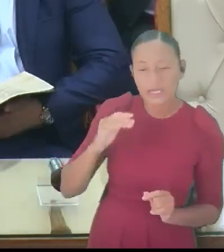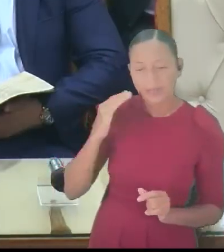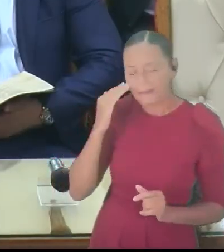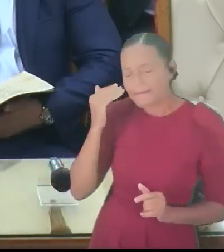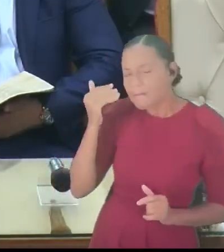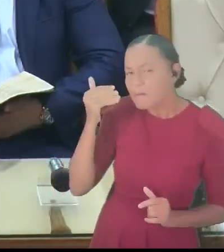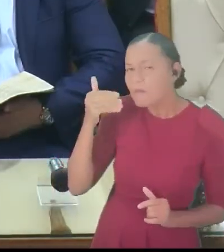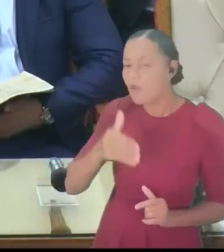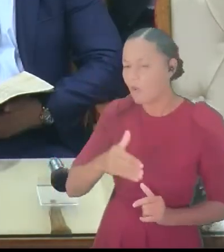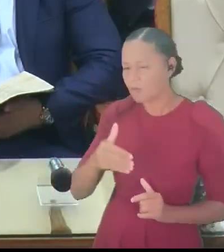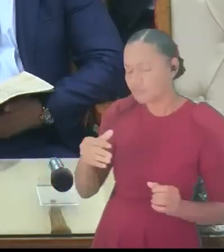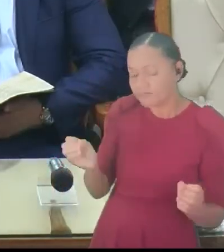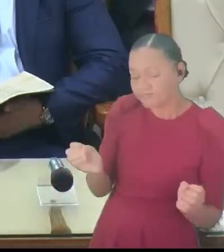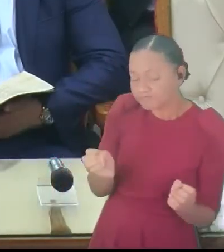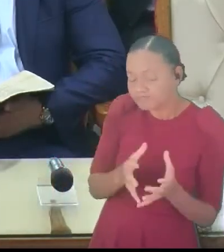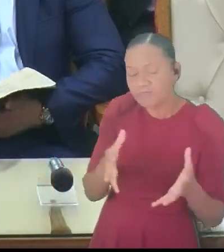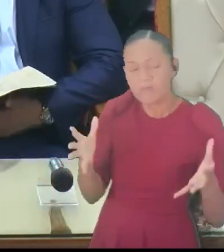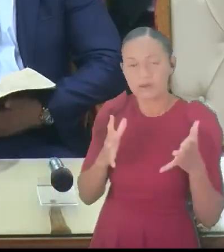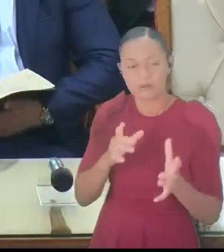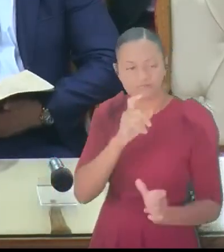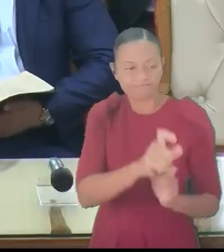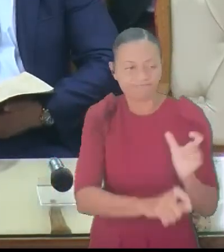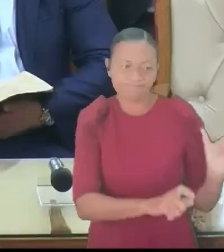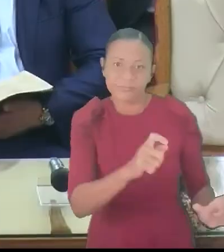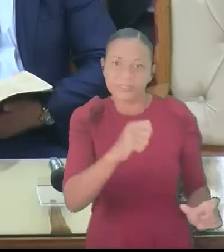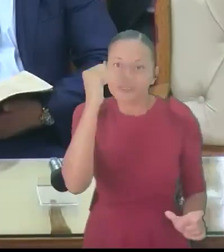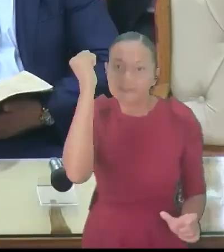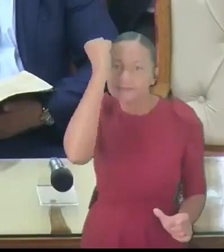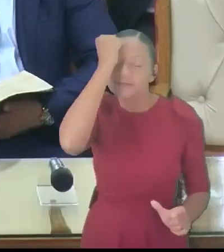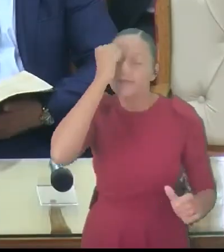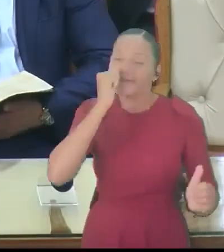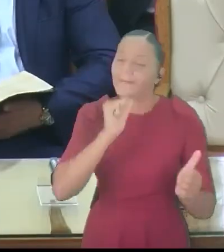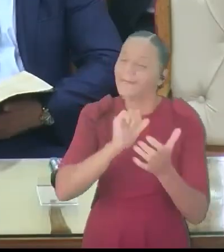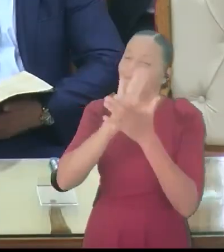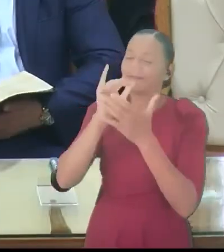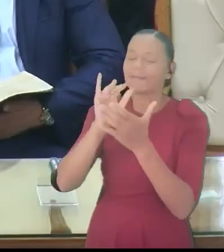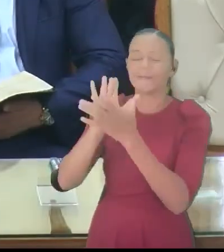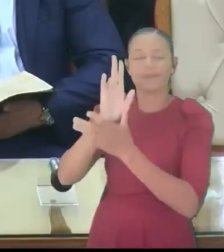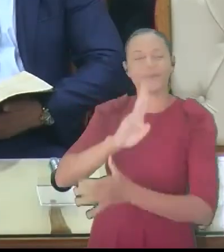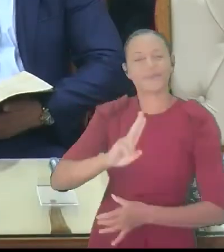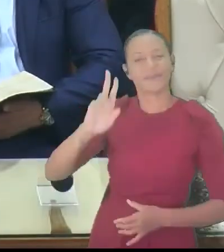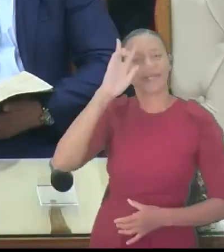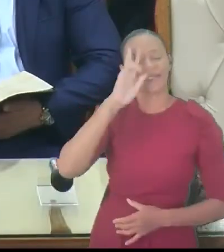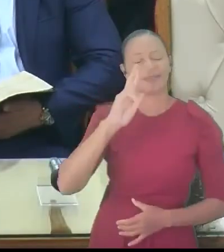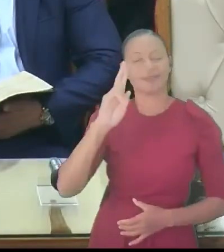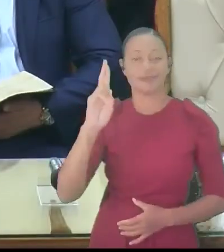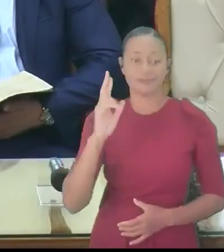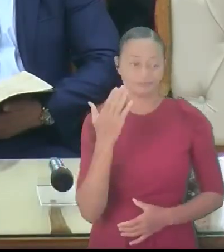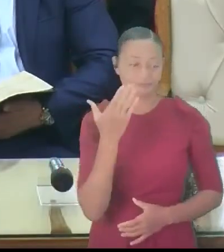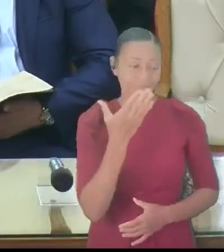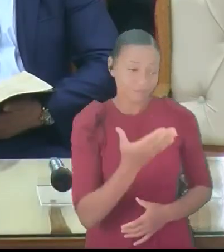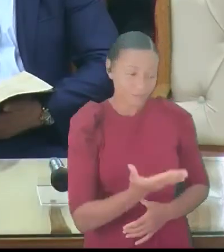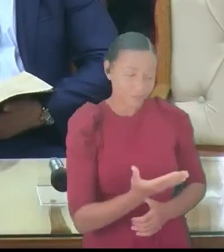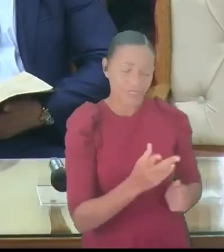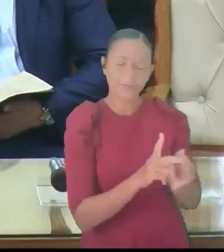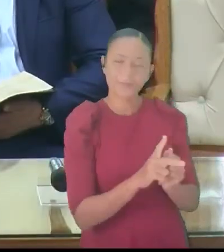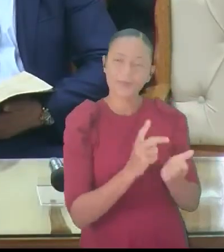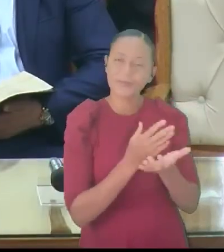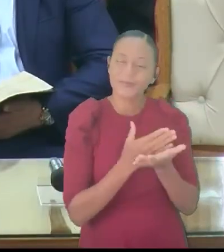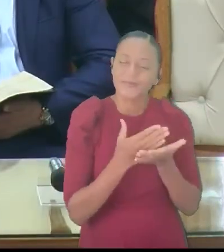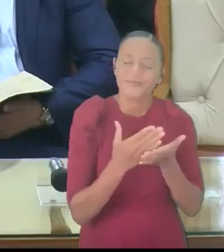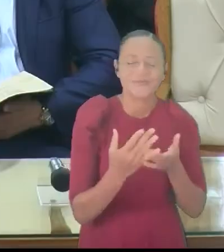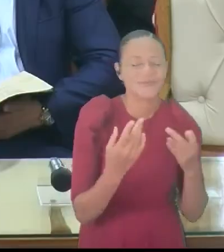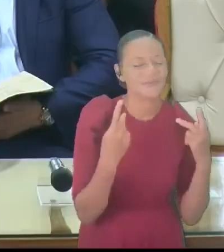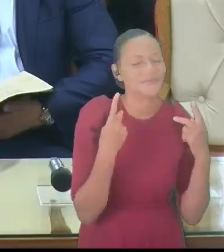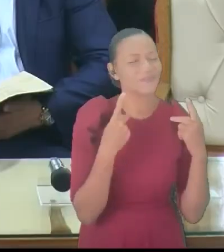pessoas ao arrependimento. Louvado seja o nome do Senhor. E ali Pedro começou a pregar. Irmão, o que eu acho lindo